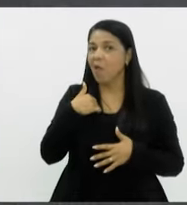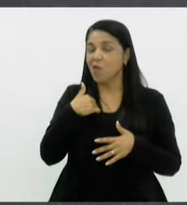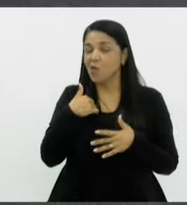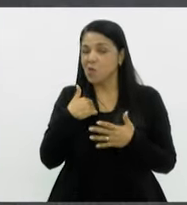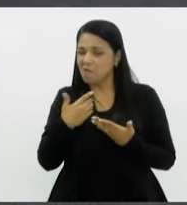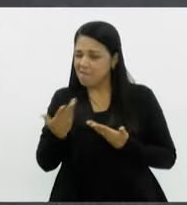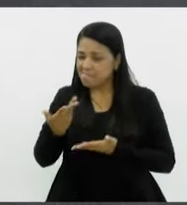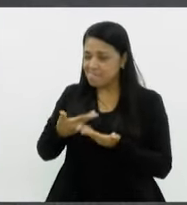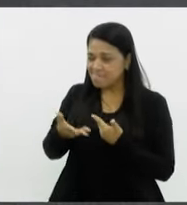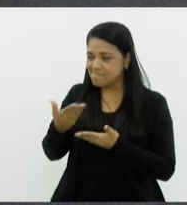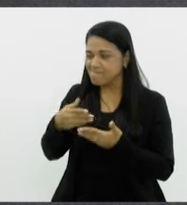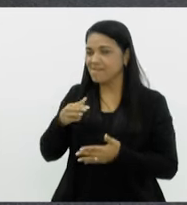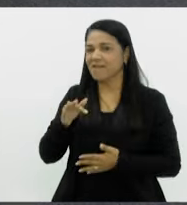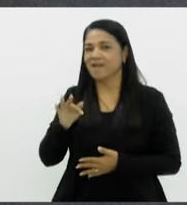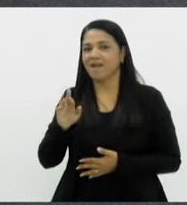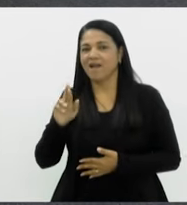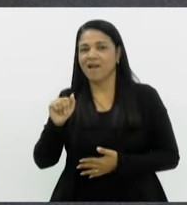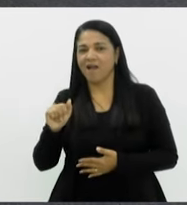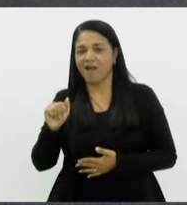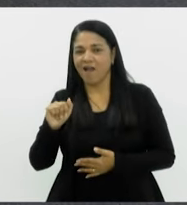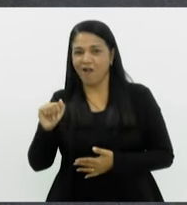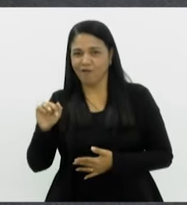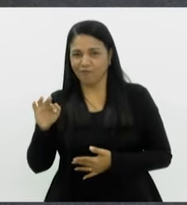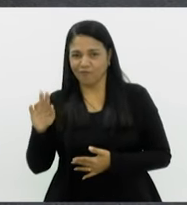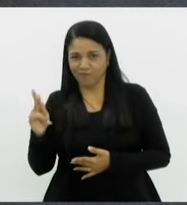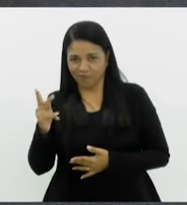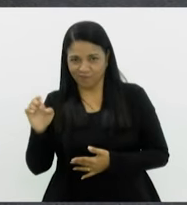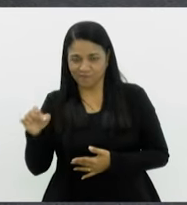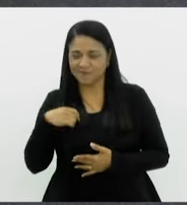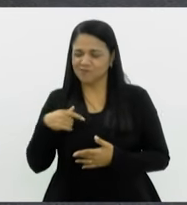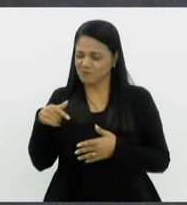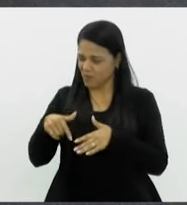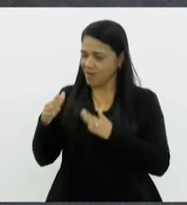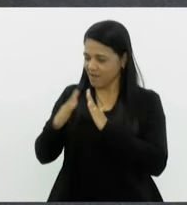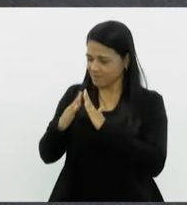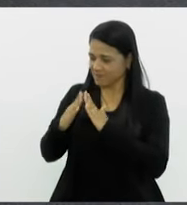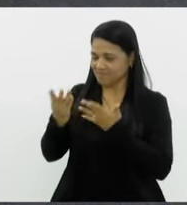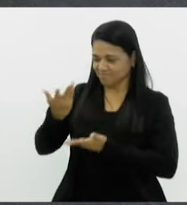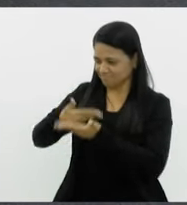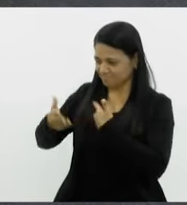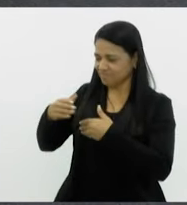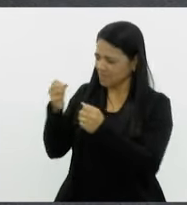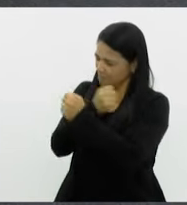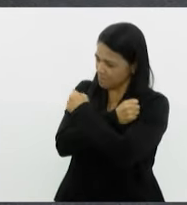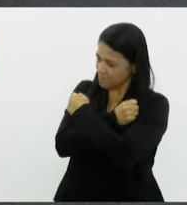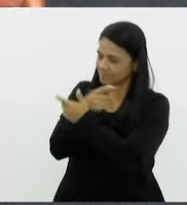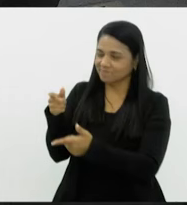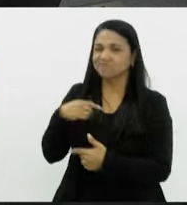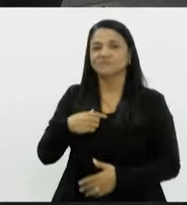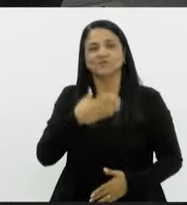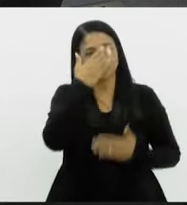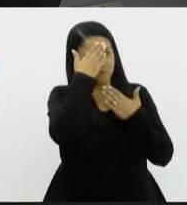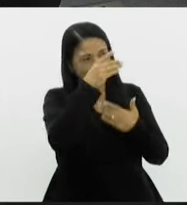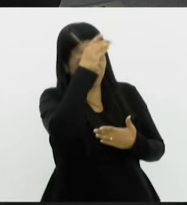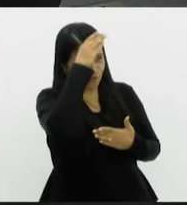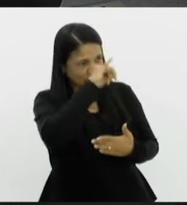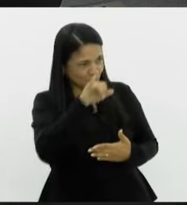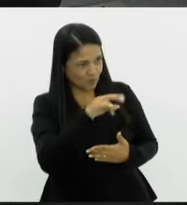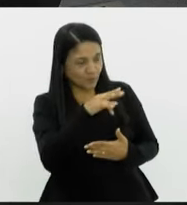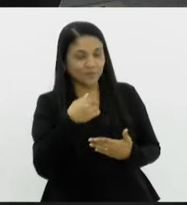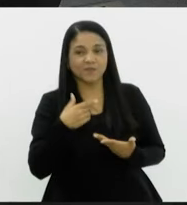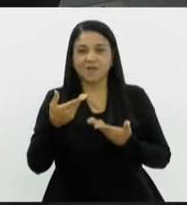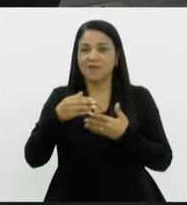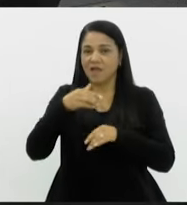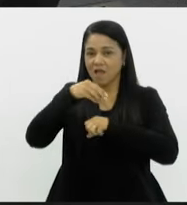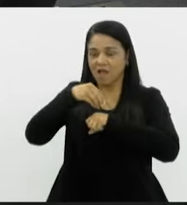meio campo com ele. Ralph, tamo junto, a sua casa aqui. Valeu, forte abraço. Obrigado, Tia Ju. Seja muito bem-vindo. Anuncio,